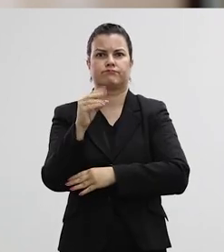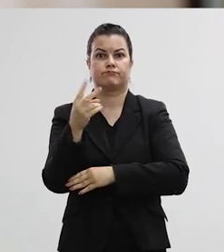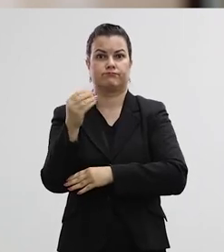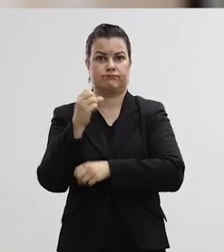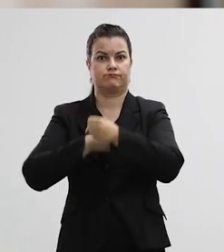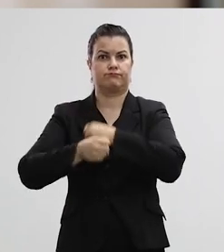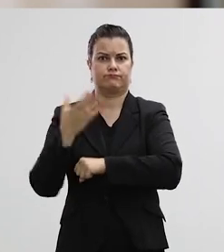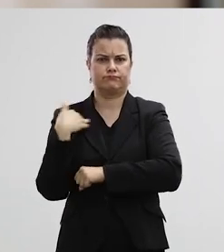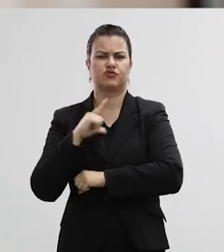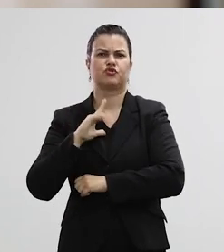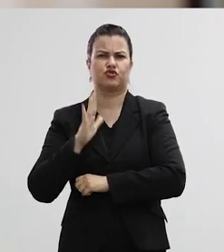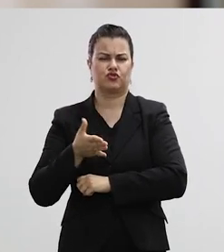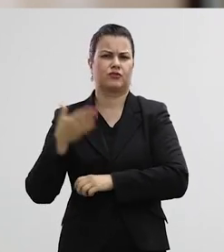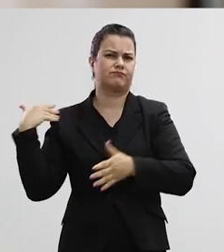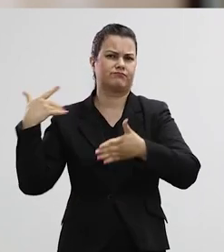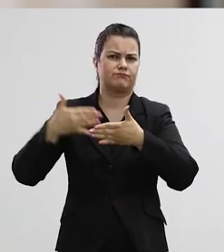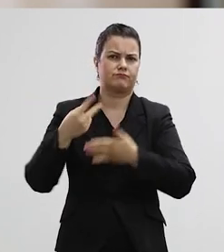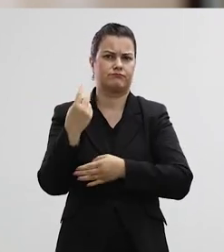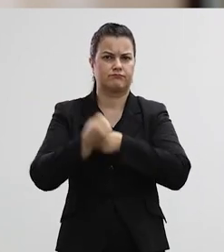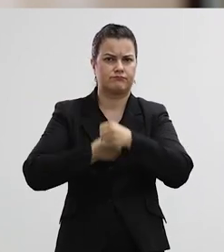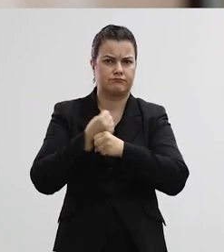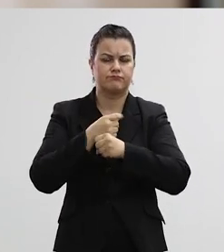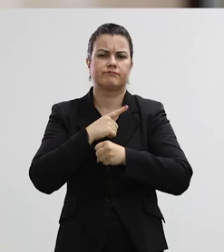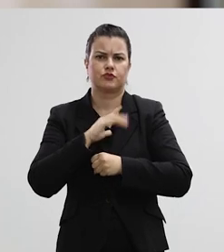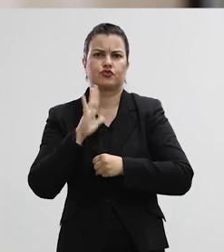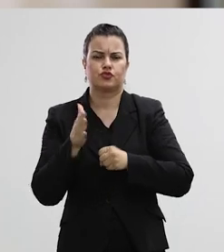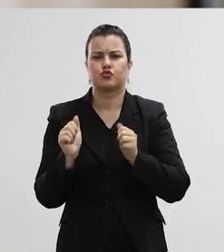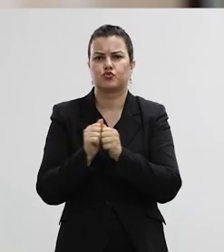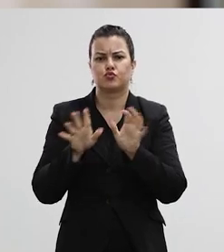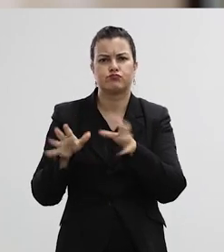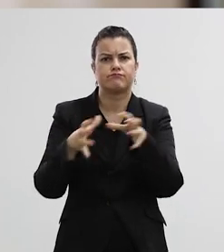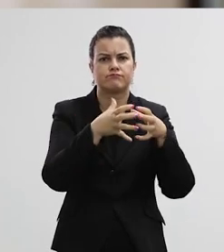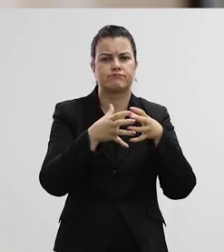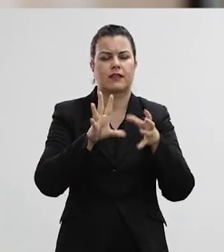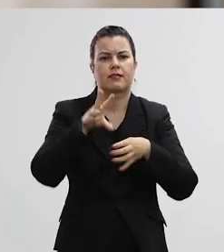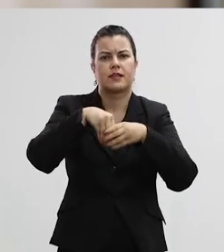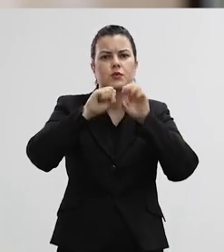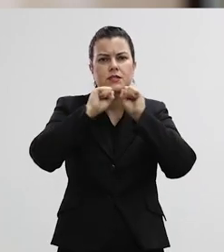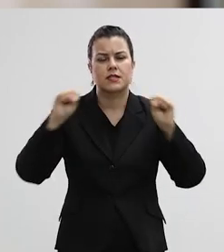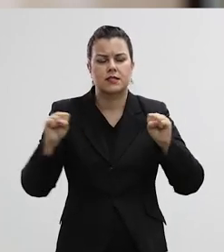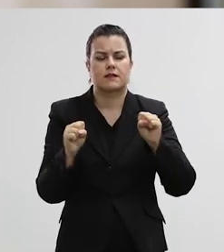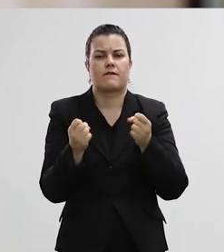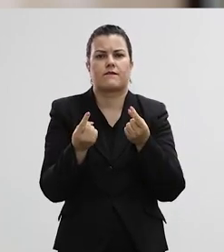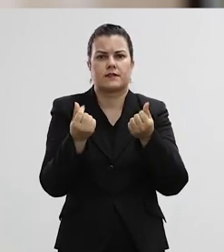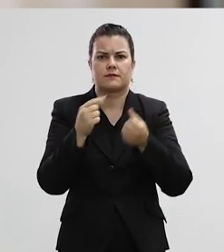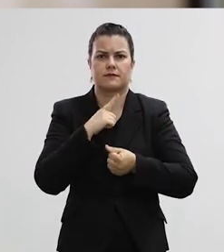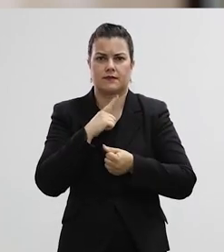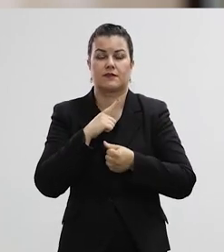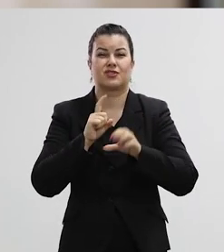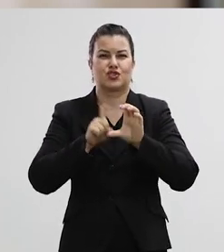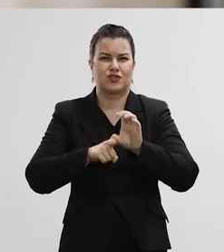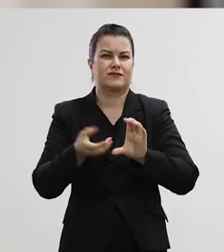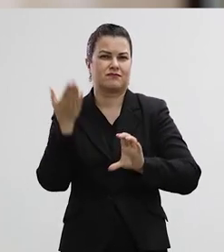2020 nos últimos dois anos no trabalho concentrado de diversas equipes da Secretaria da Fazenda a dívida do